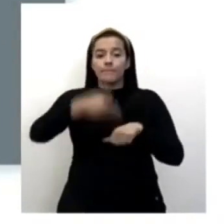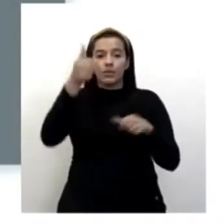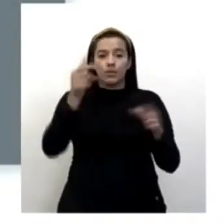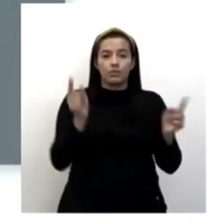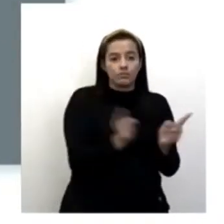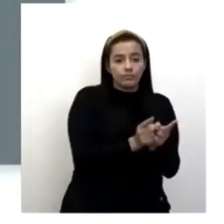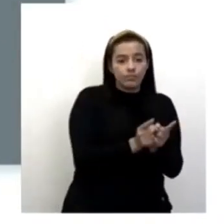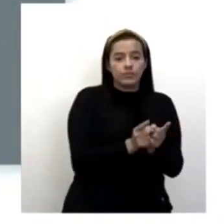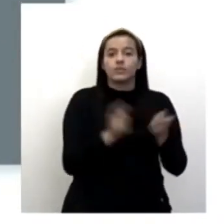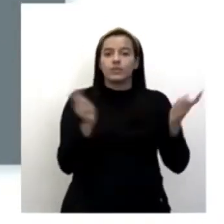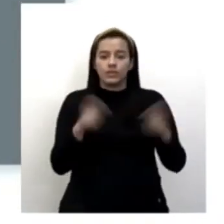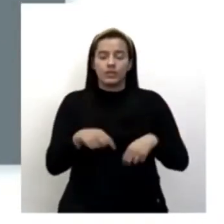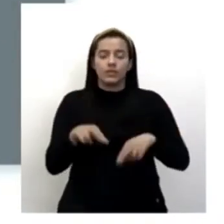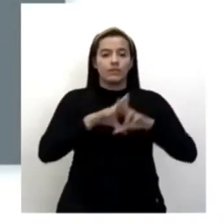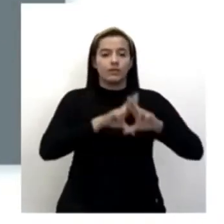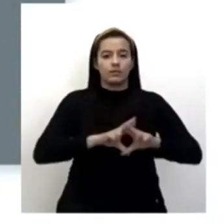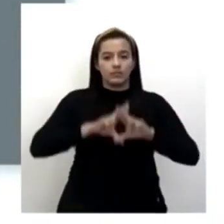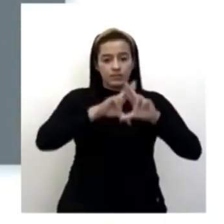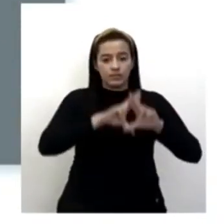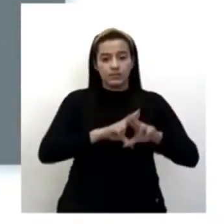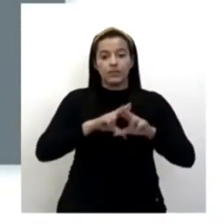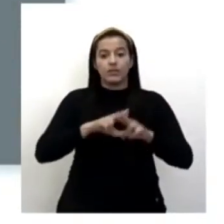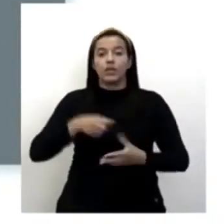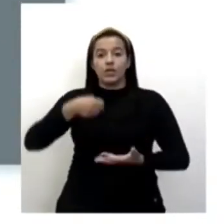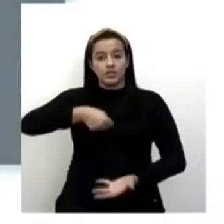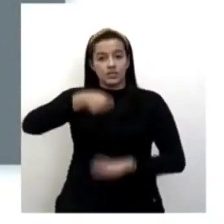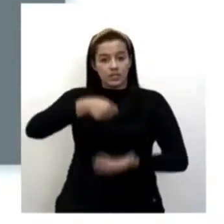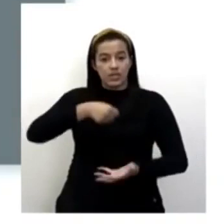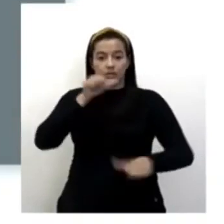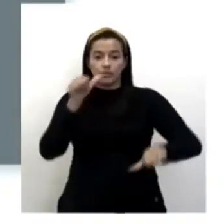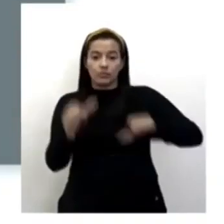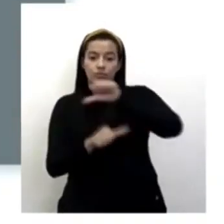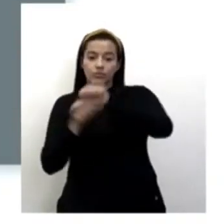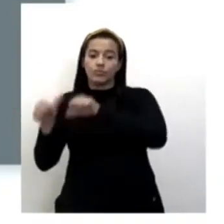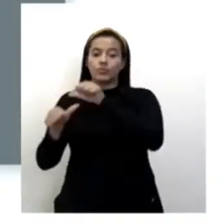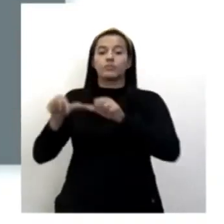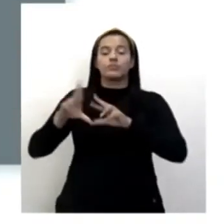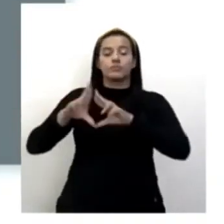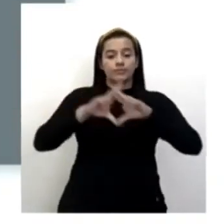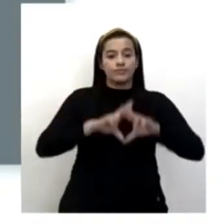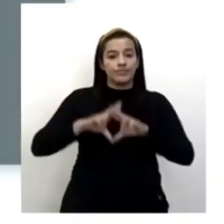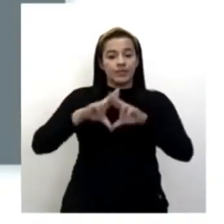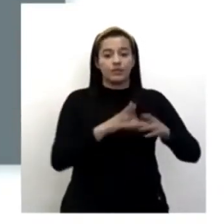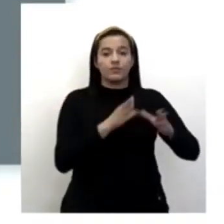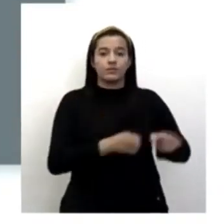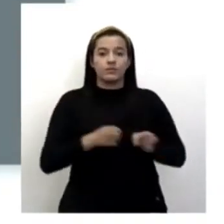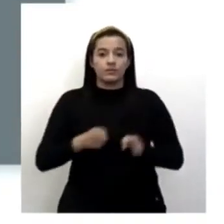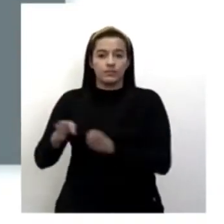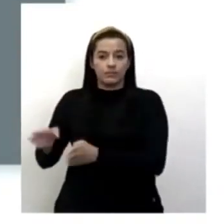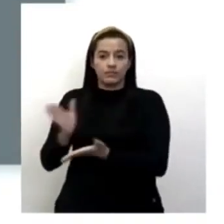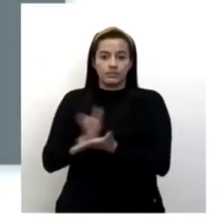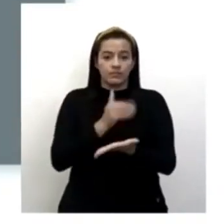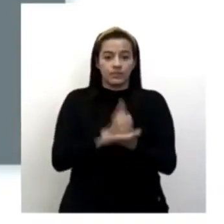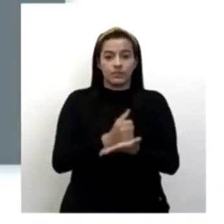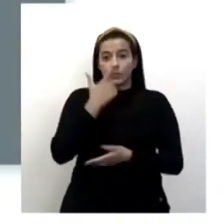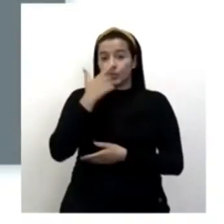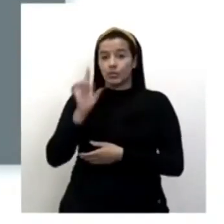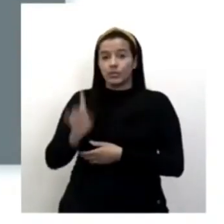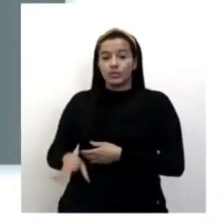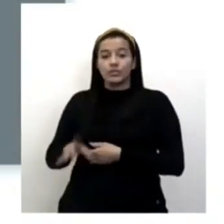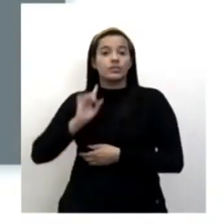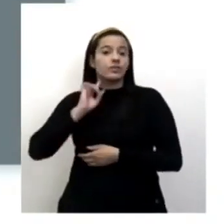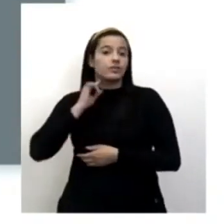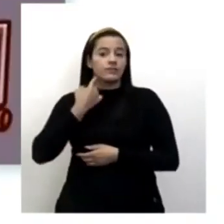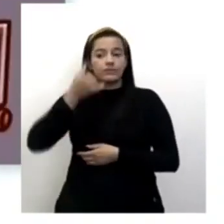e reaproveitáveis, trocando sacolas plásticas por recicláveis, separando corretamente o lixo e evitando sujar